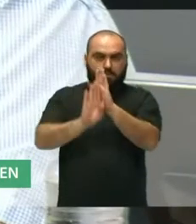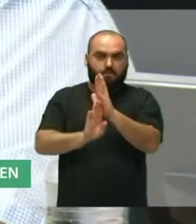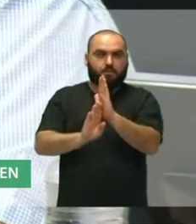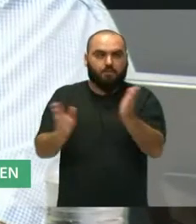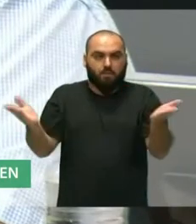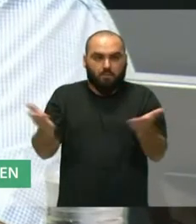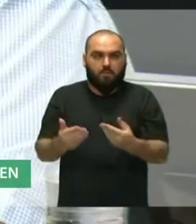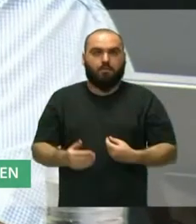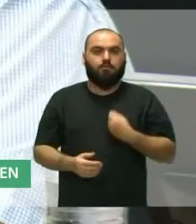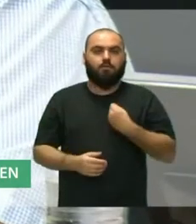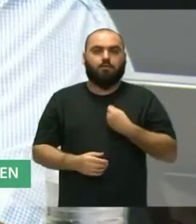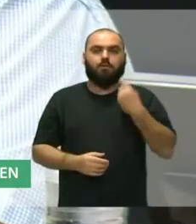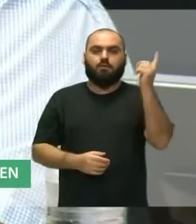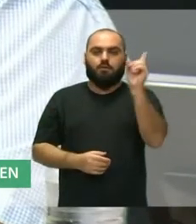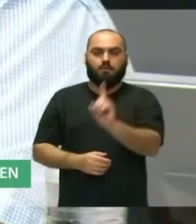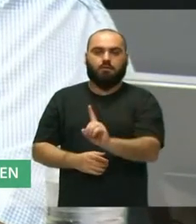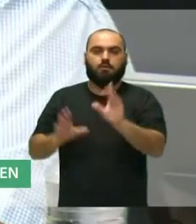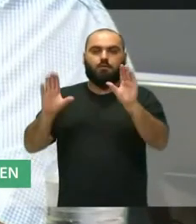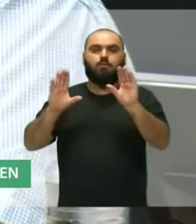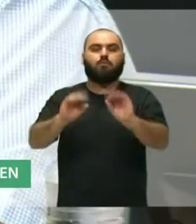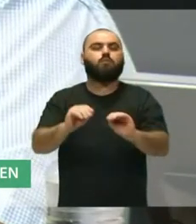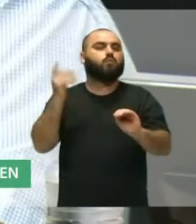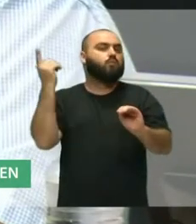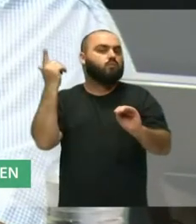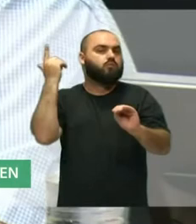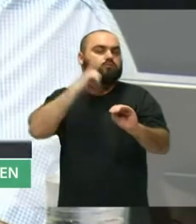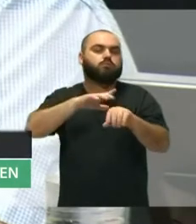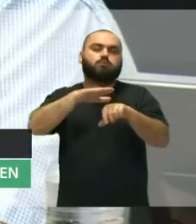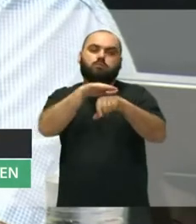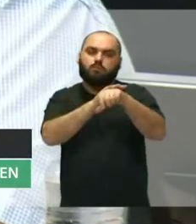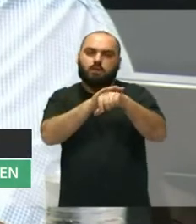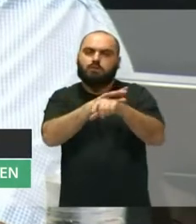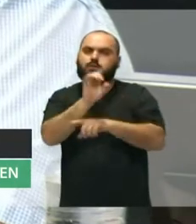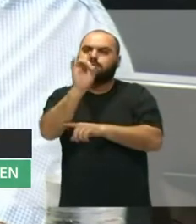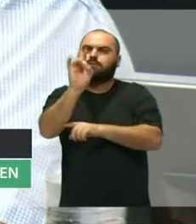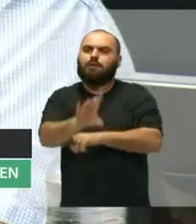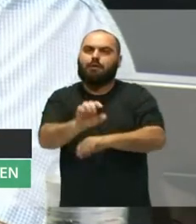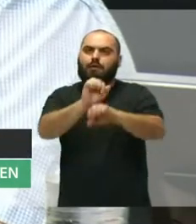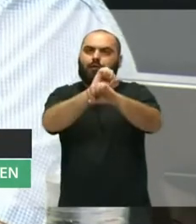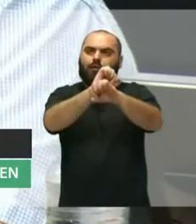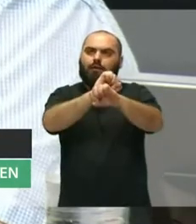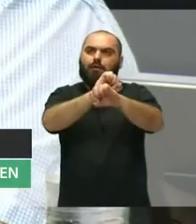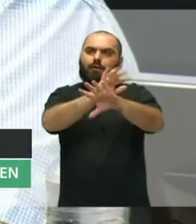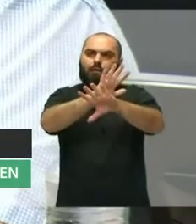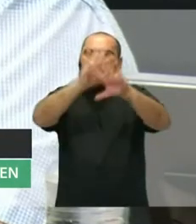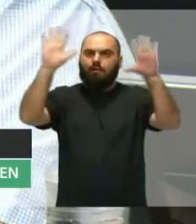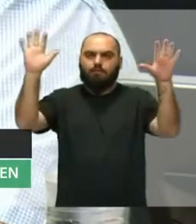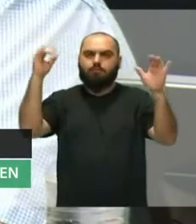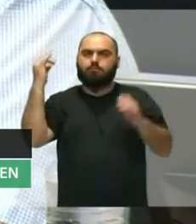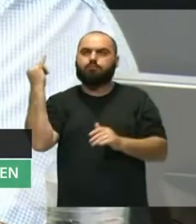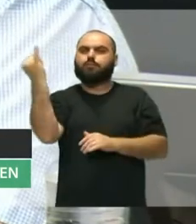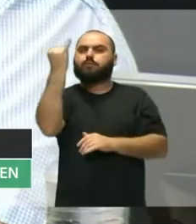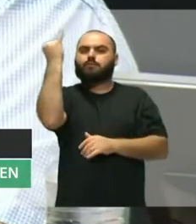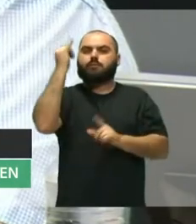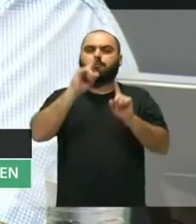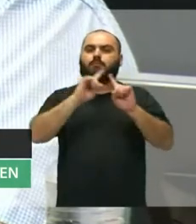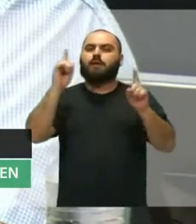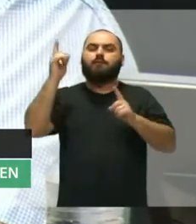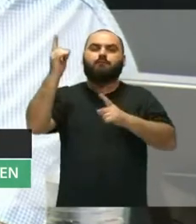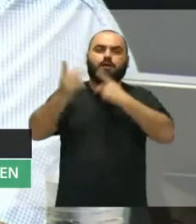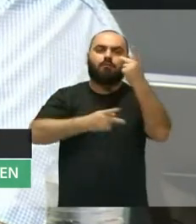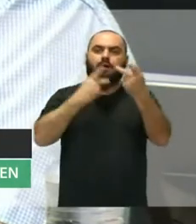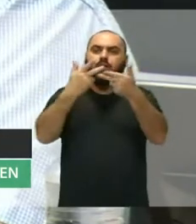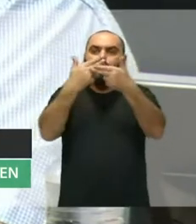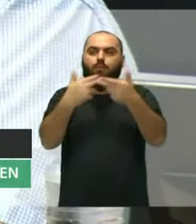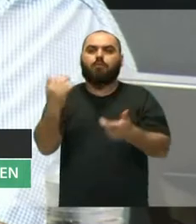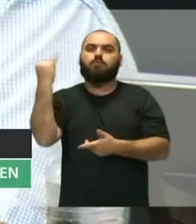estar aqui presente nesta noite para poder não só esclarecer fatos, mas falar da sua grandeza e da